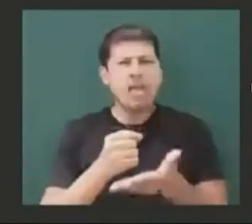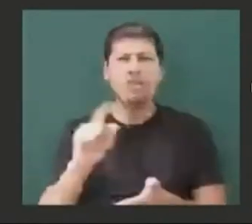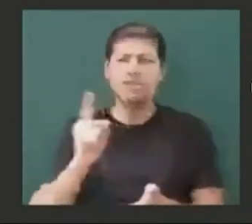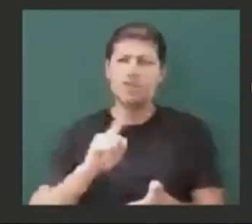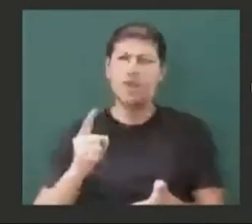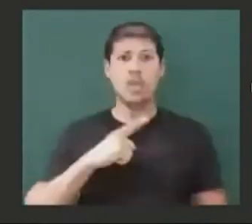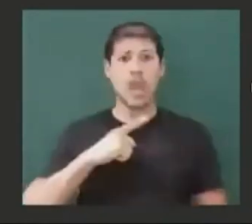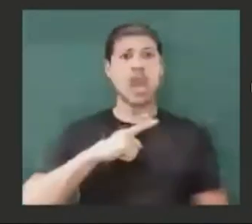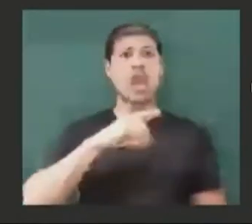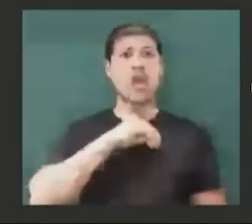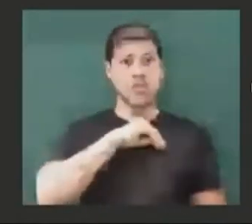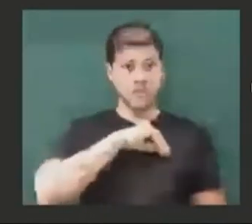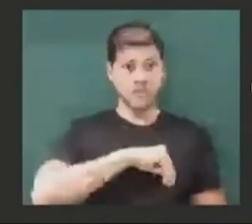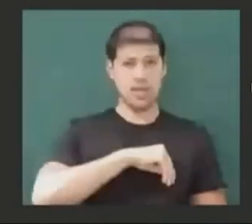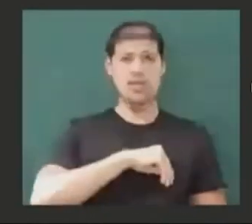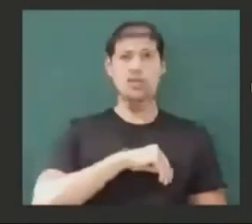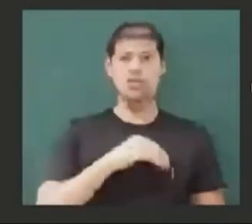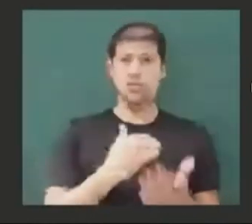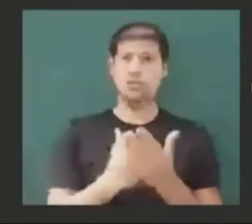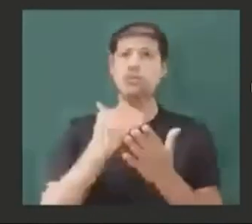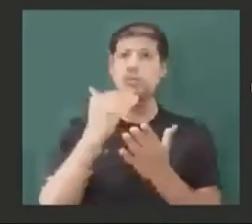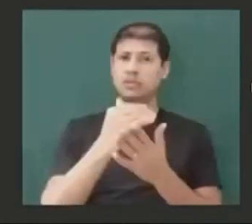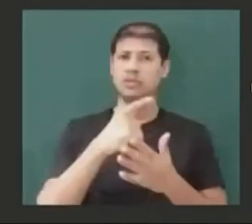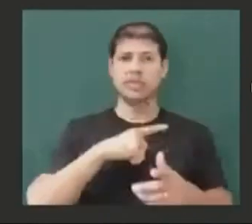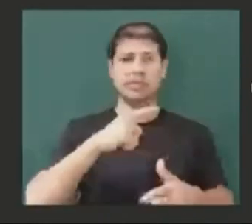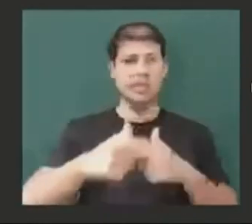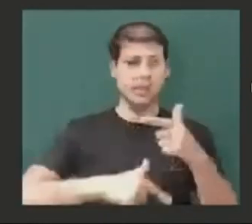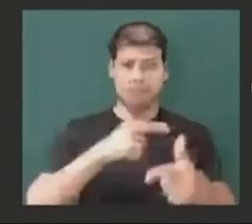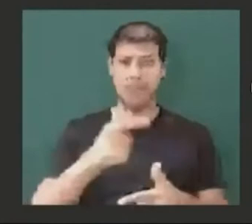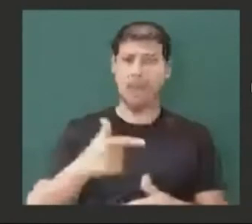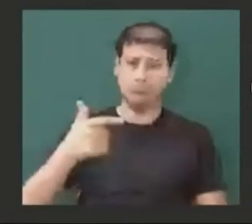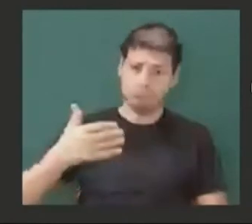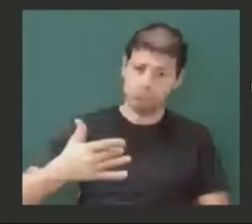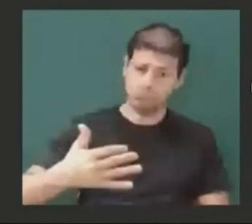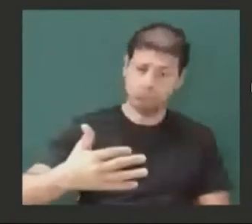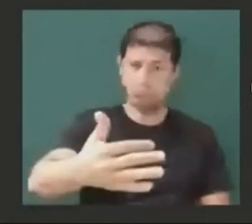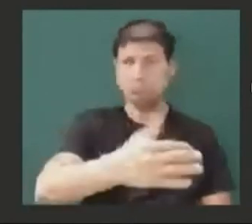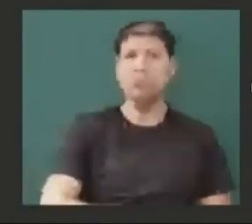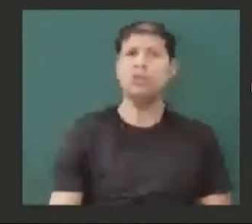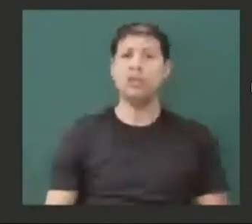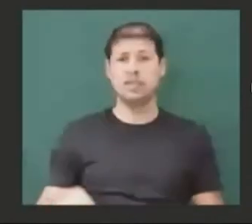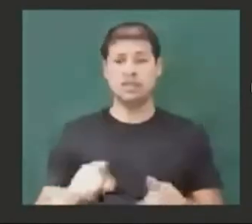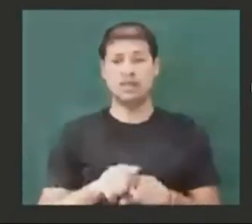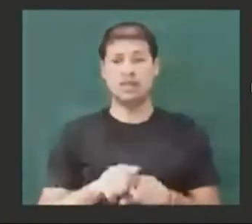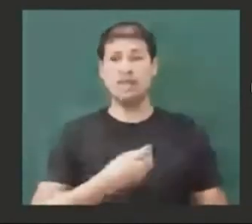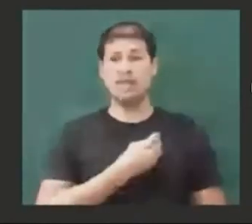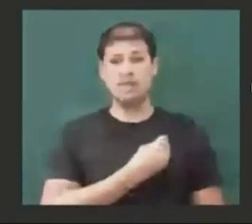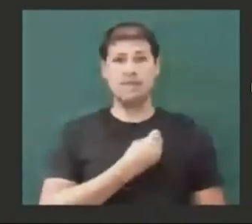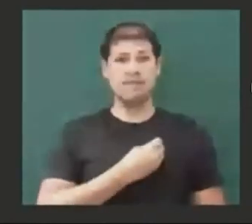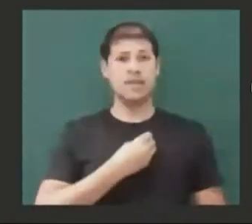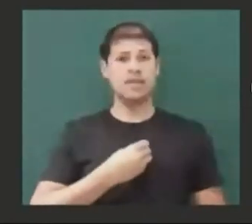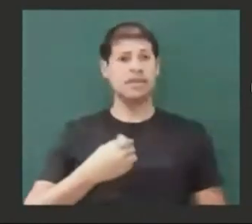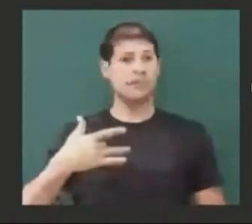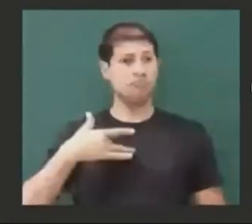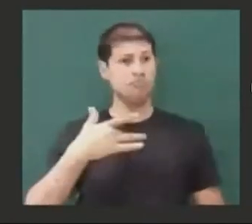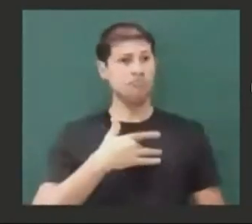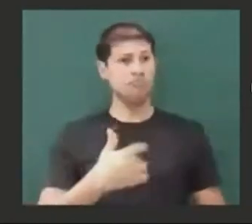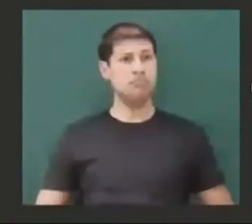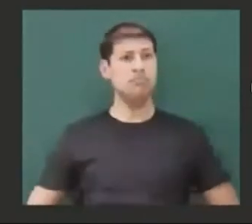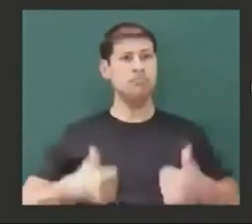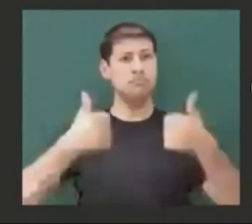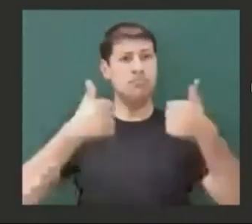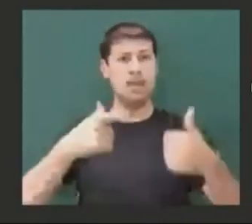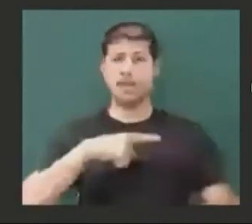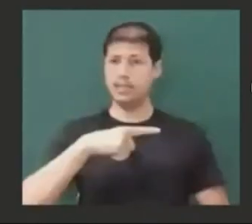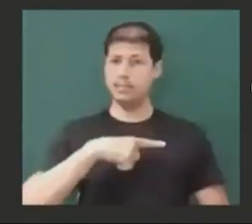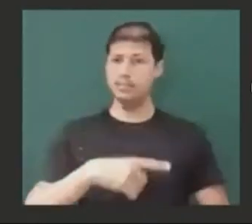de salários, oferecem mais empregos permanentes e uma melhoria da qualidade de vida. As organizações